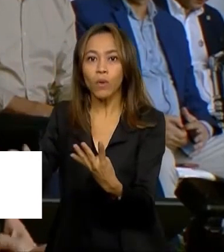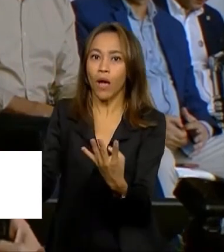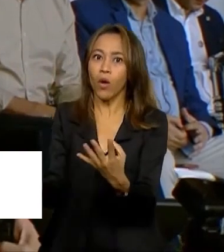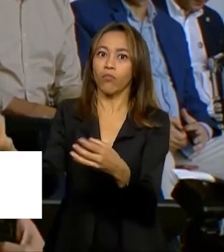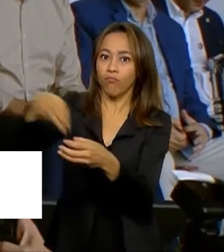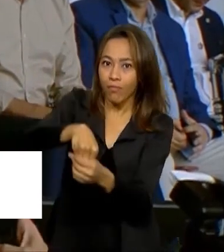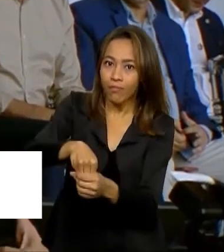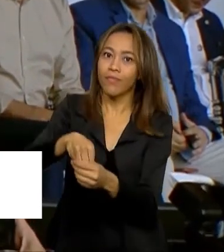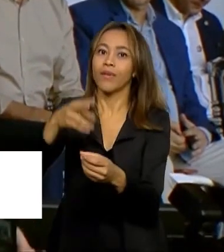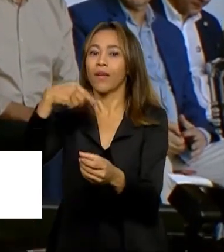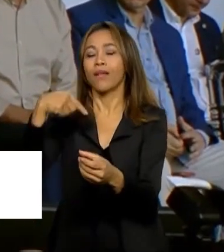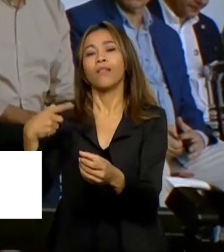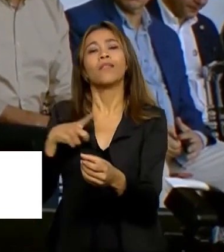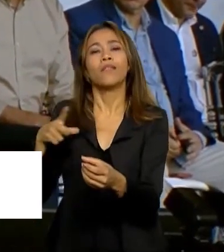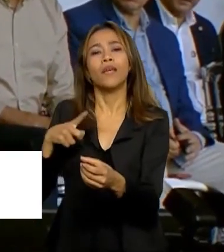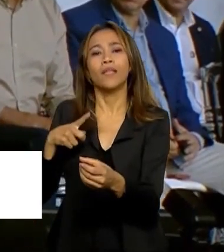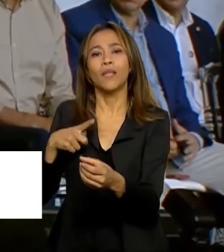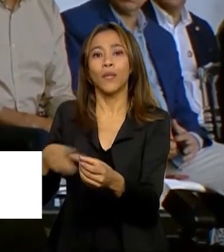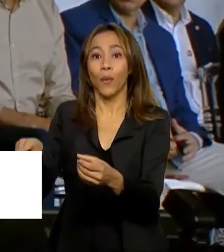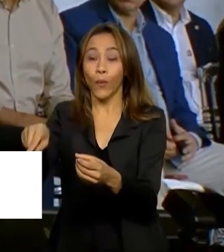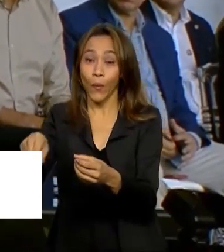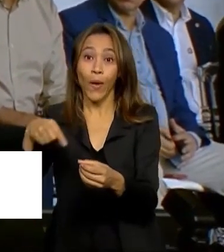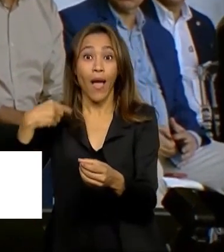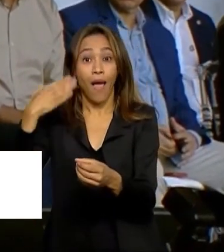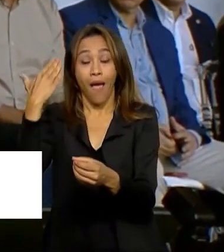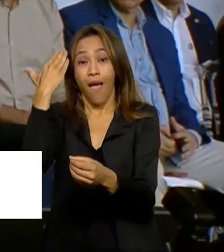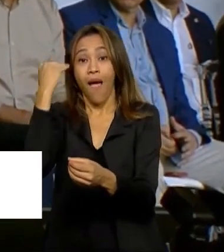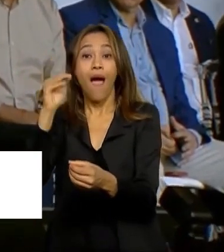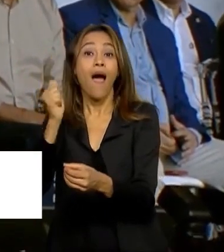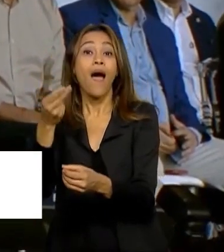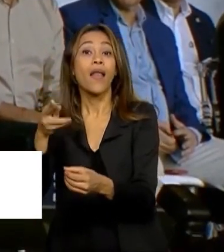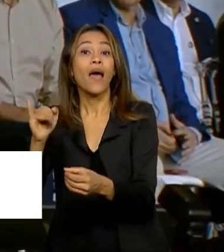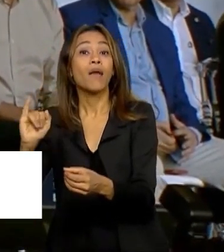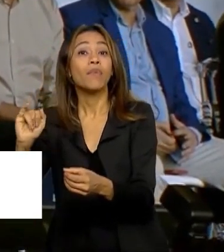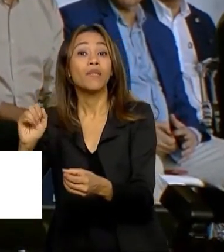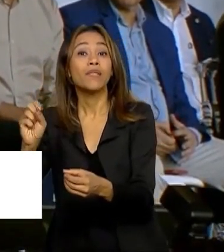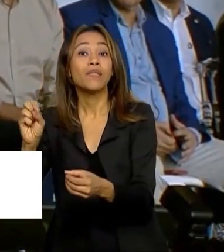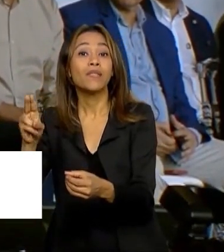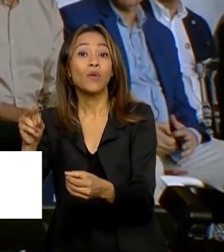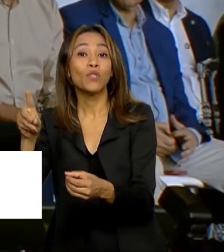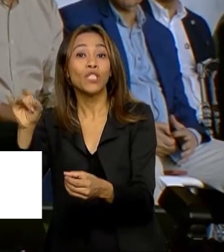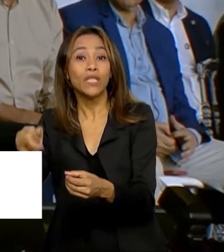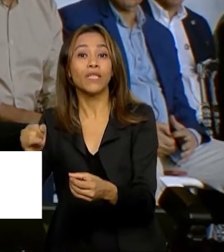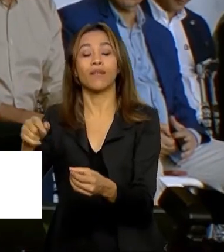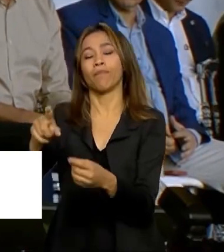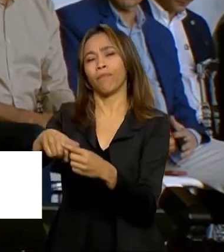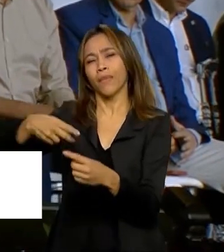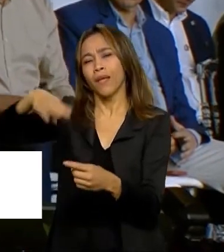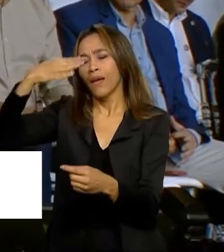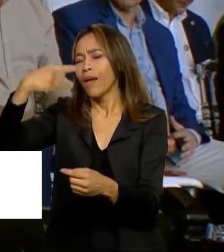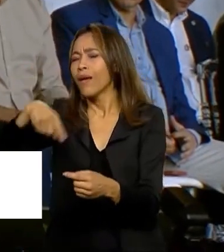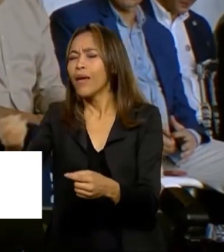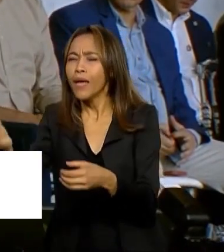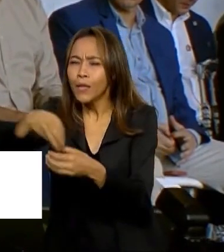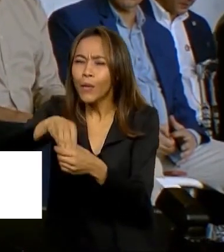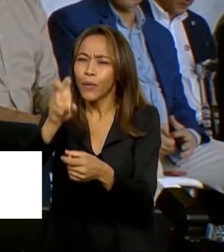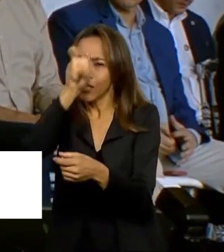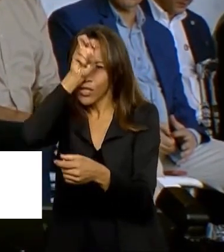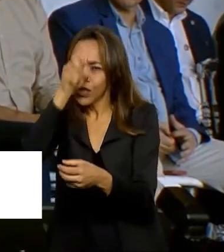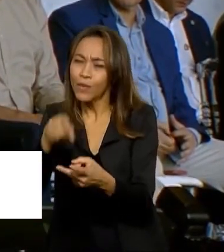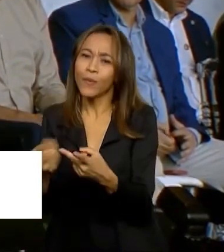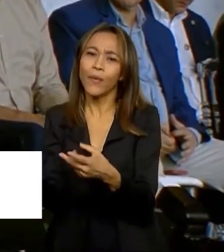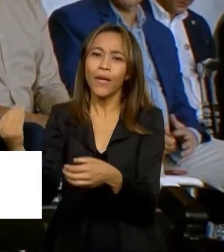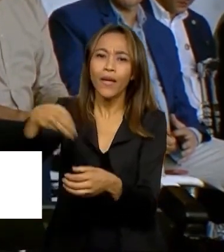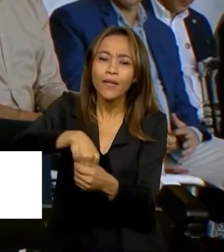Sul, Rússia, agora entrou a Arábia Saudita, entrou os Emirados Árabes, entrou o Egito, entrou a